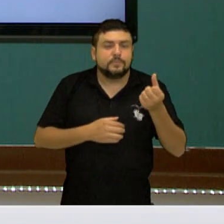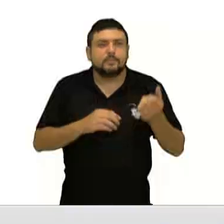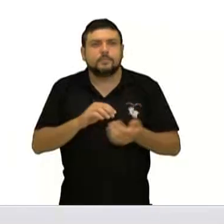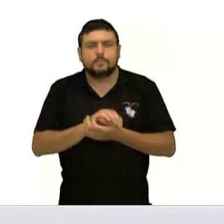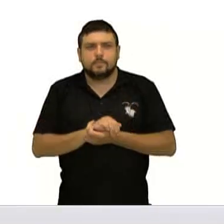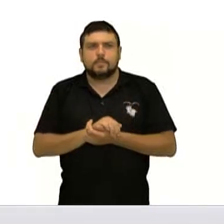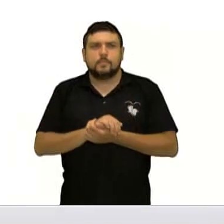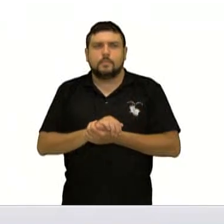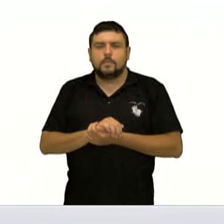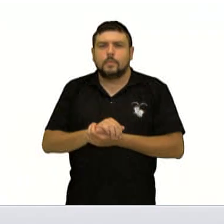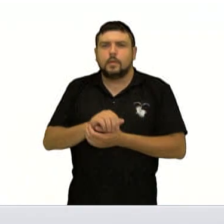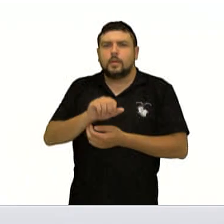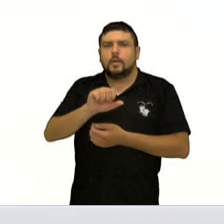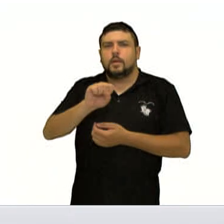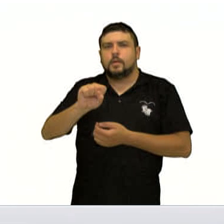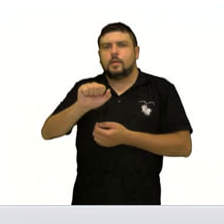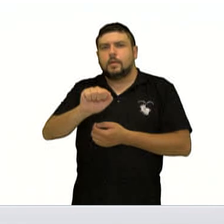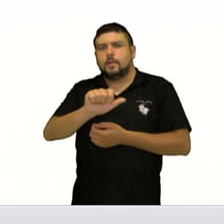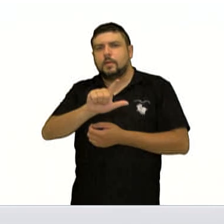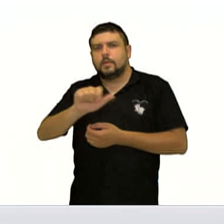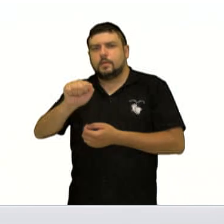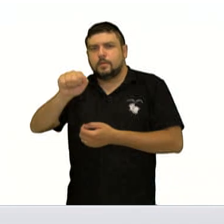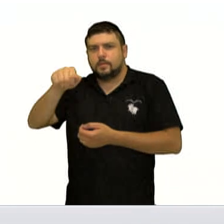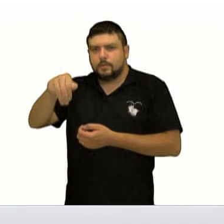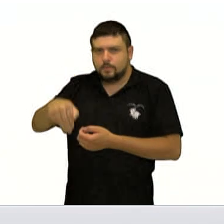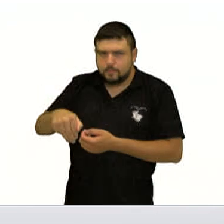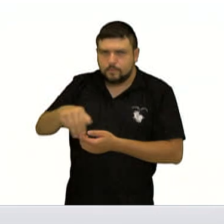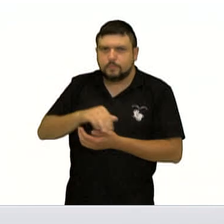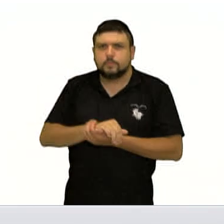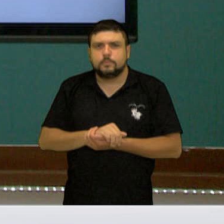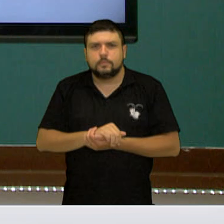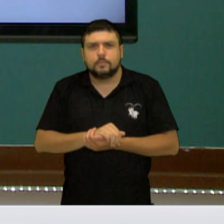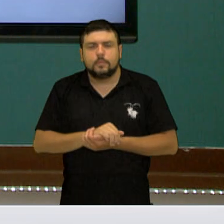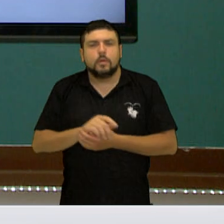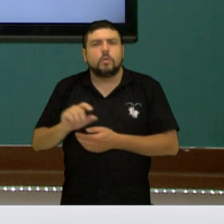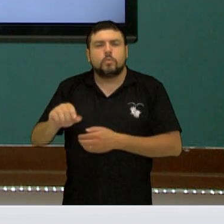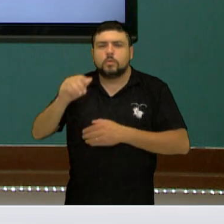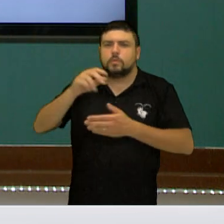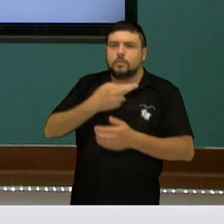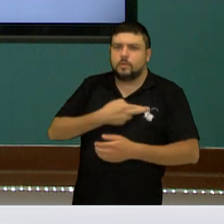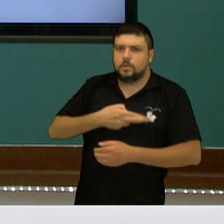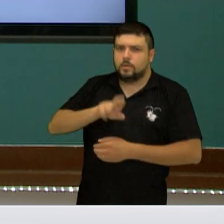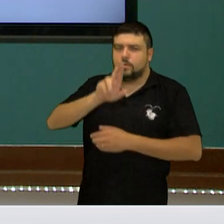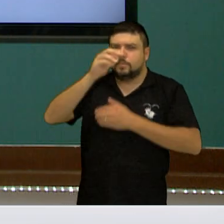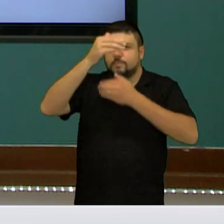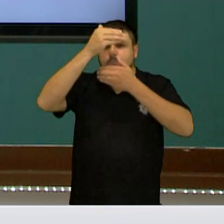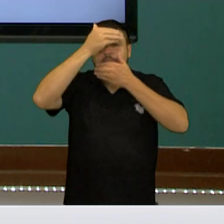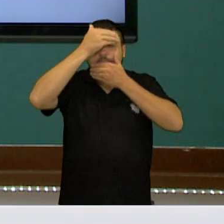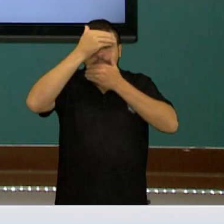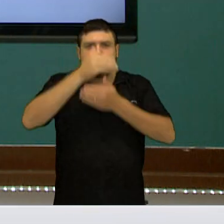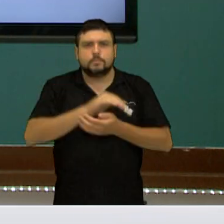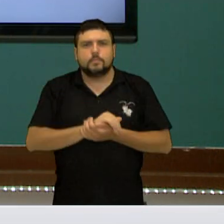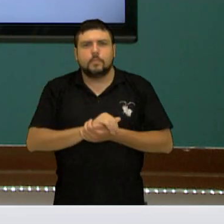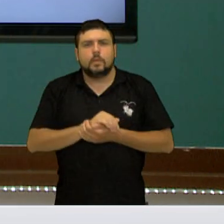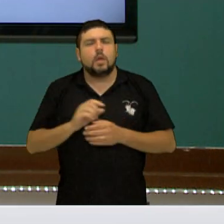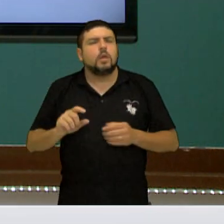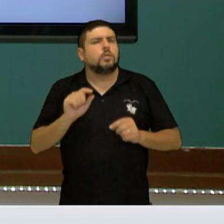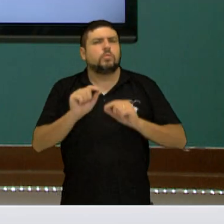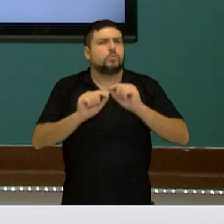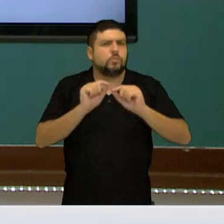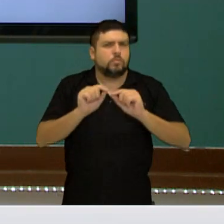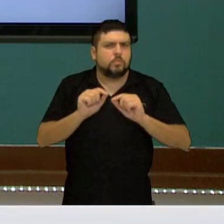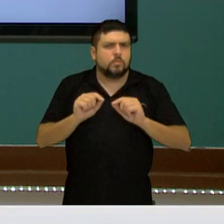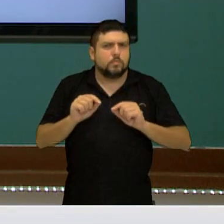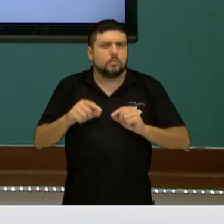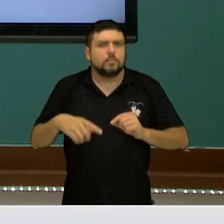salão do Islã. Embora muitos salãs, o que é salão? É os cumprimentos, eles têm vários cumprimentos. De fato, não tenham